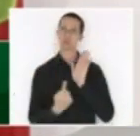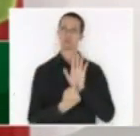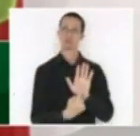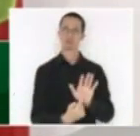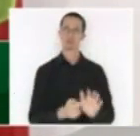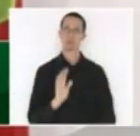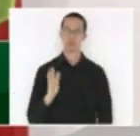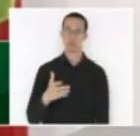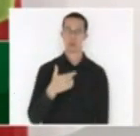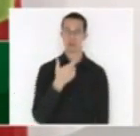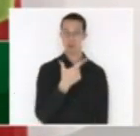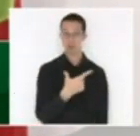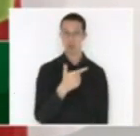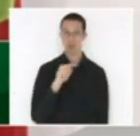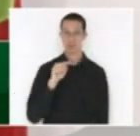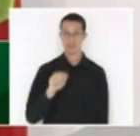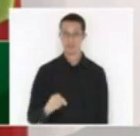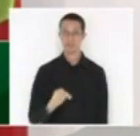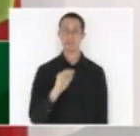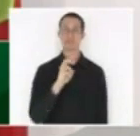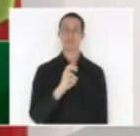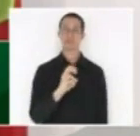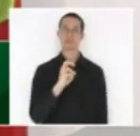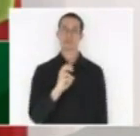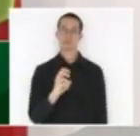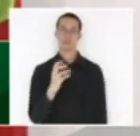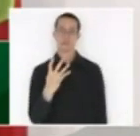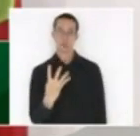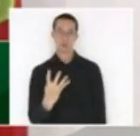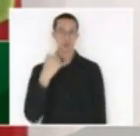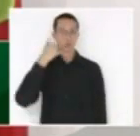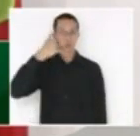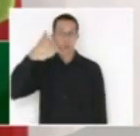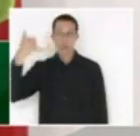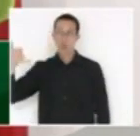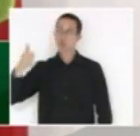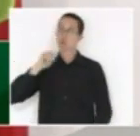2.554 ligações relatando a violência doméstica em Santa Catarina.